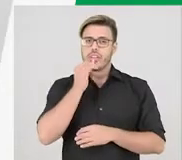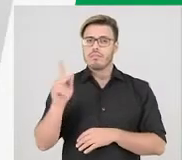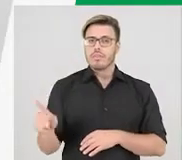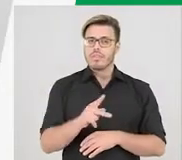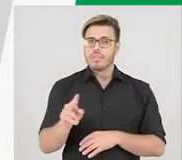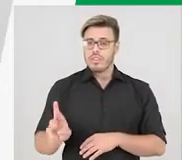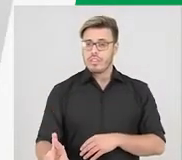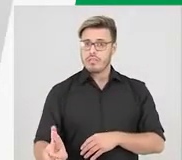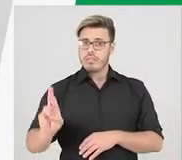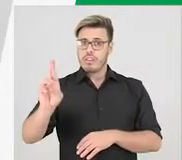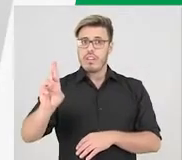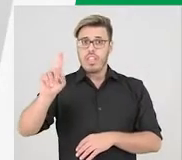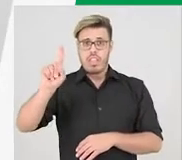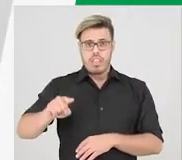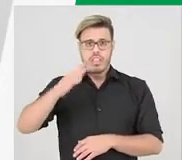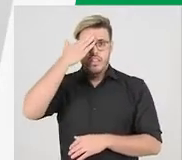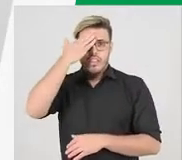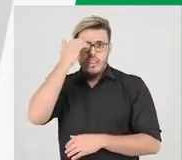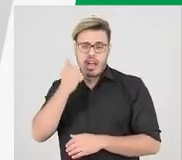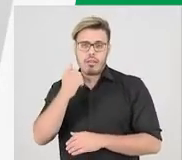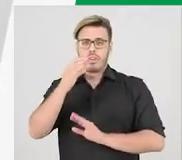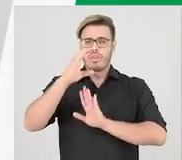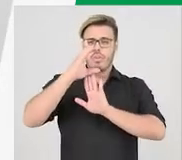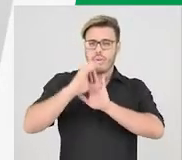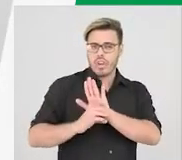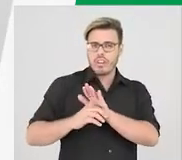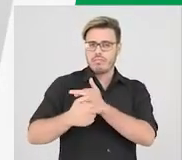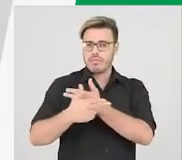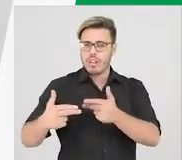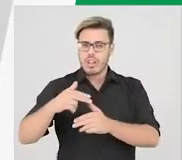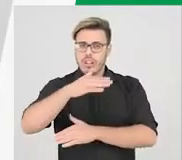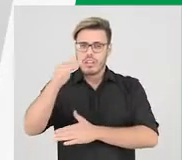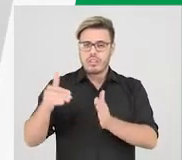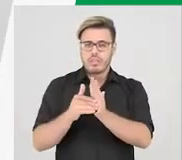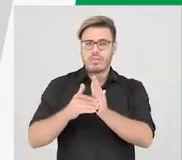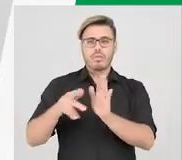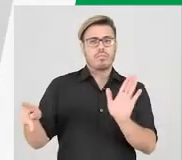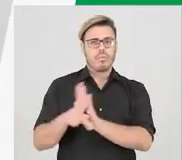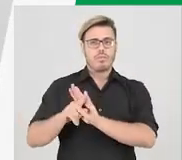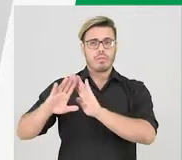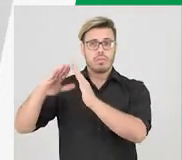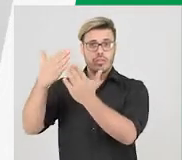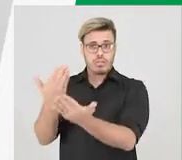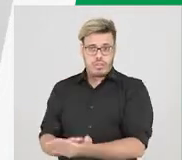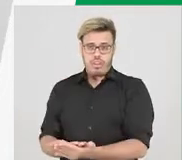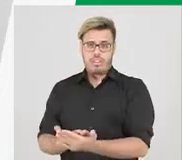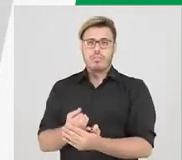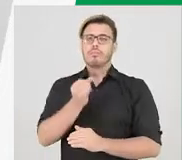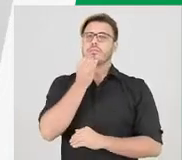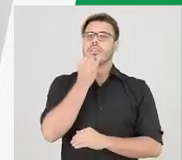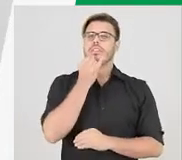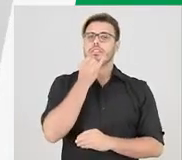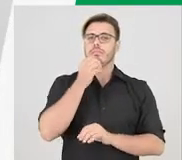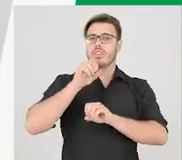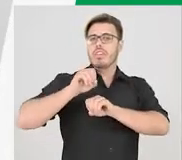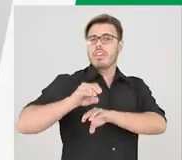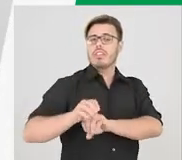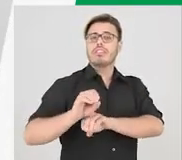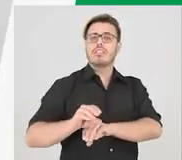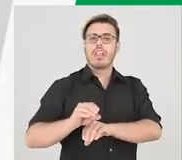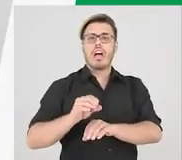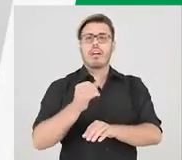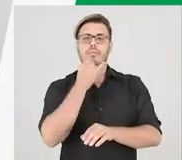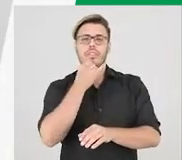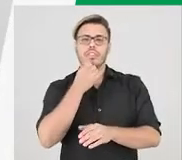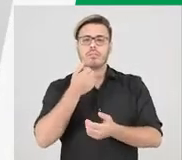conteúdo e o que prevê o currículo e o planejamento da escola. Quem sabe o que é para ser administrado,